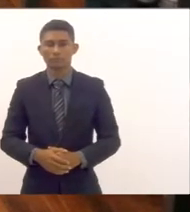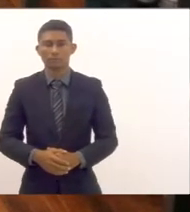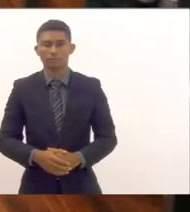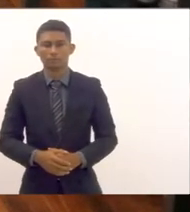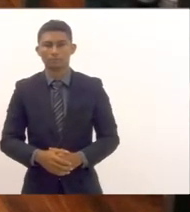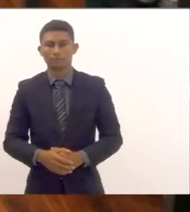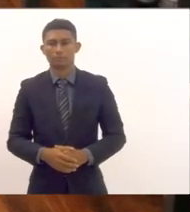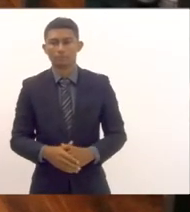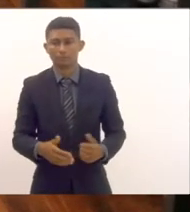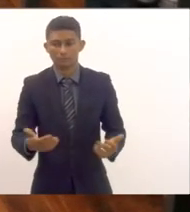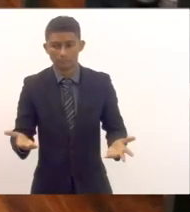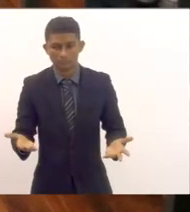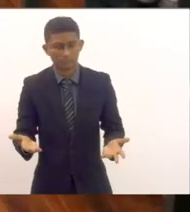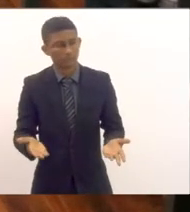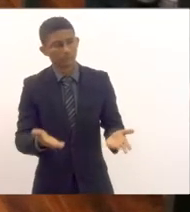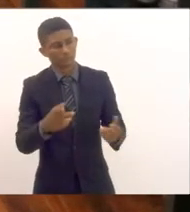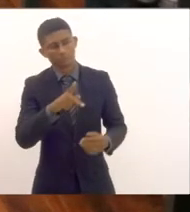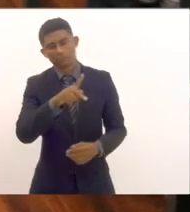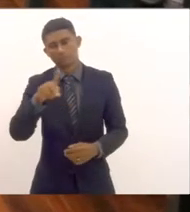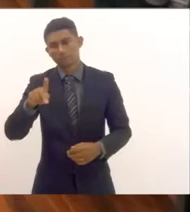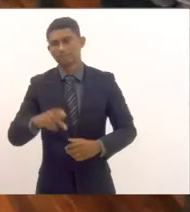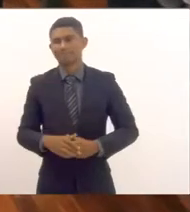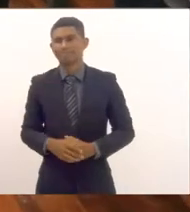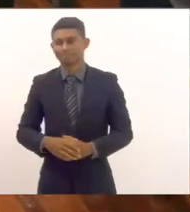para cães em